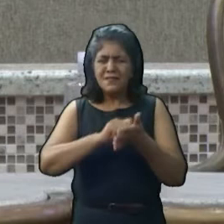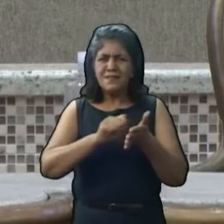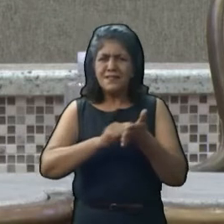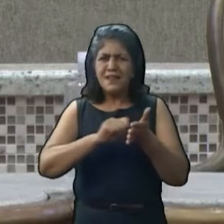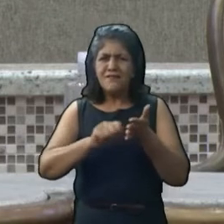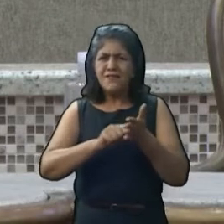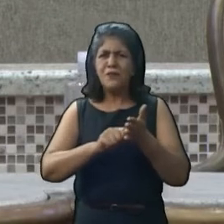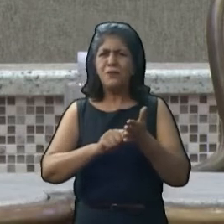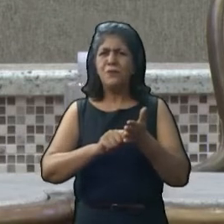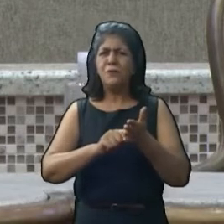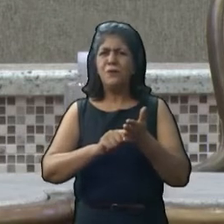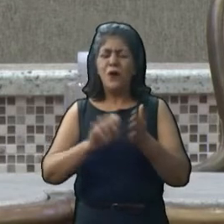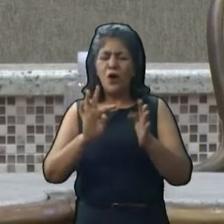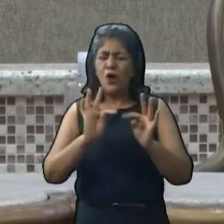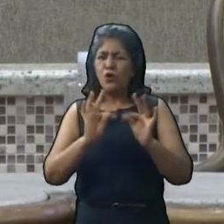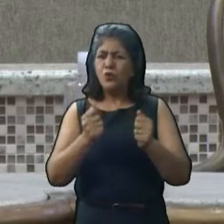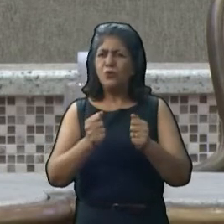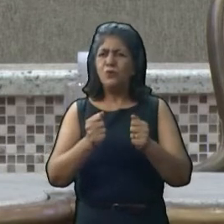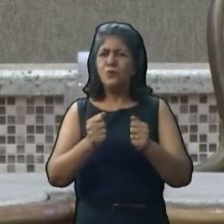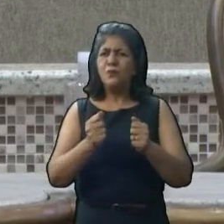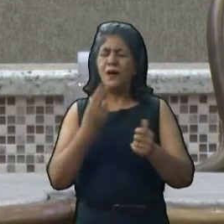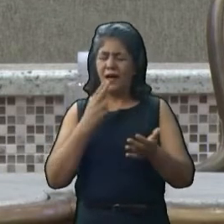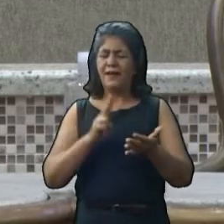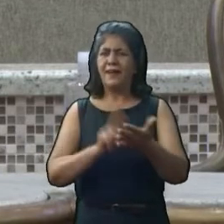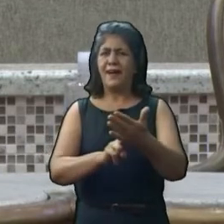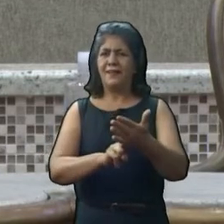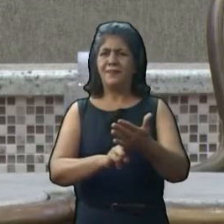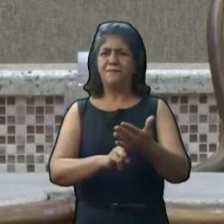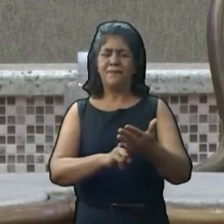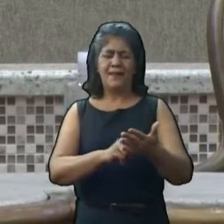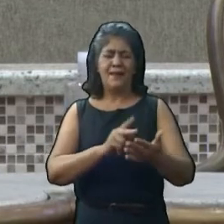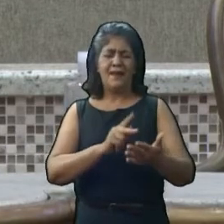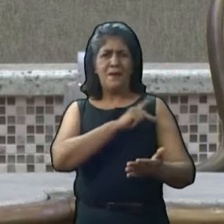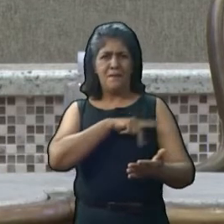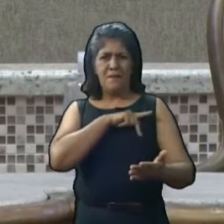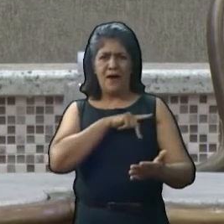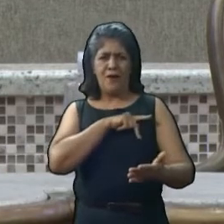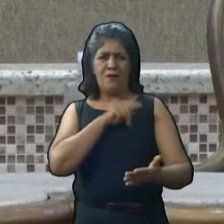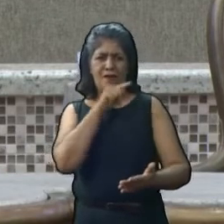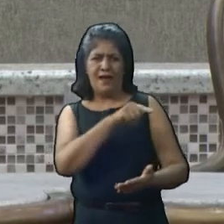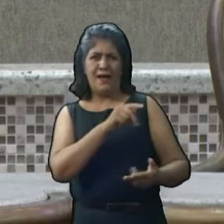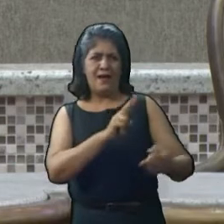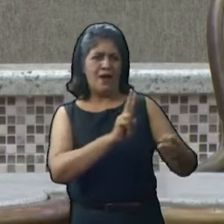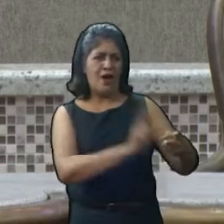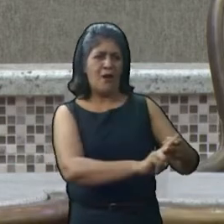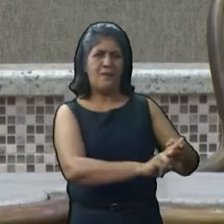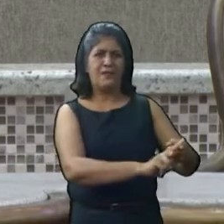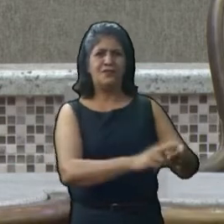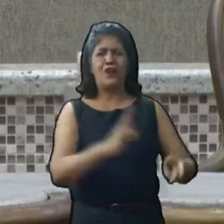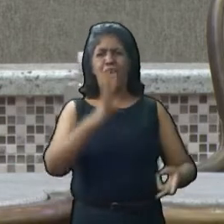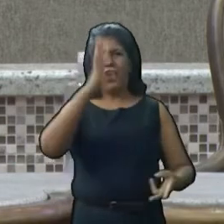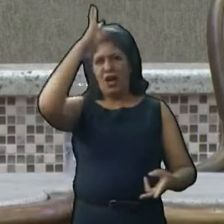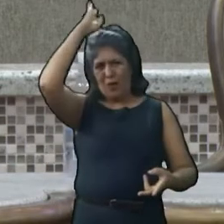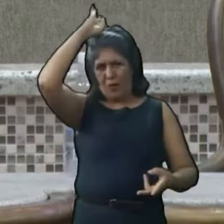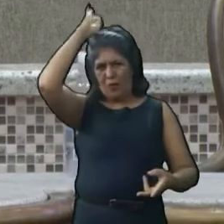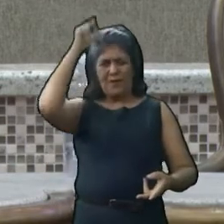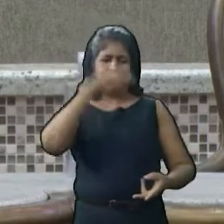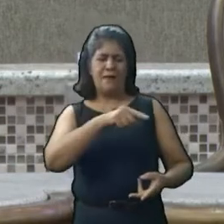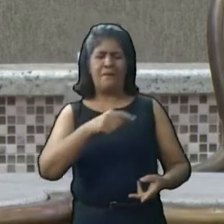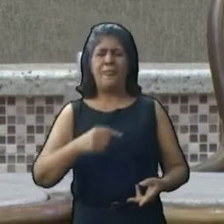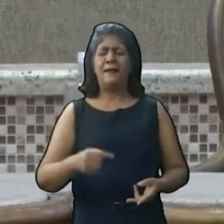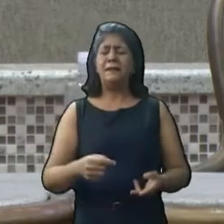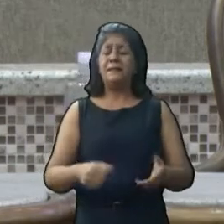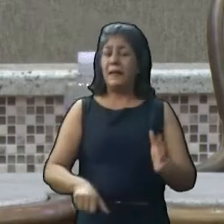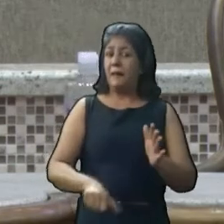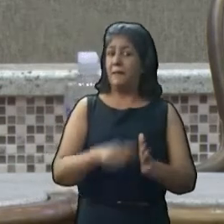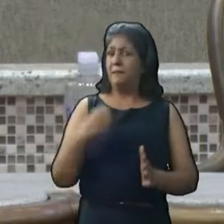pelo anos 62 da era cristã paulo estava preso em roma logo após a primeira viagem